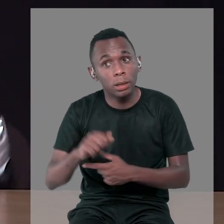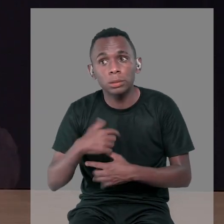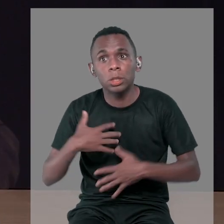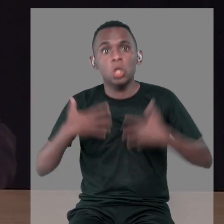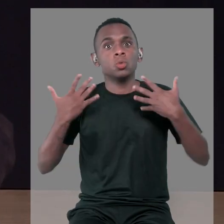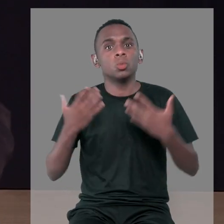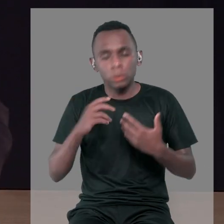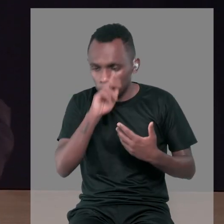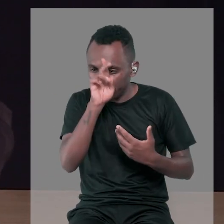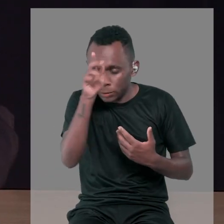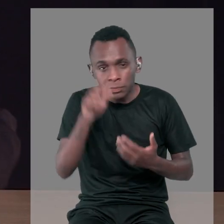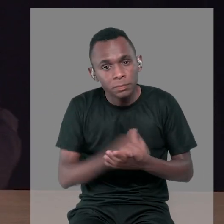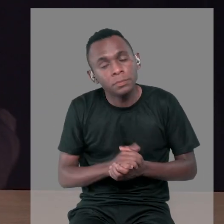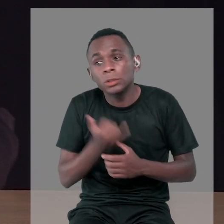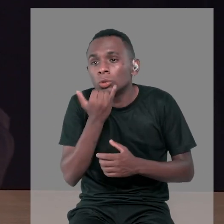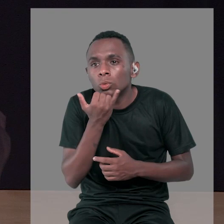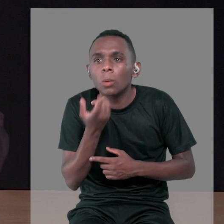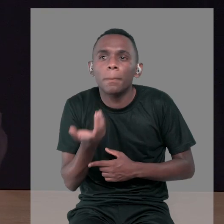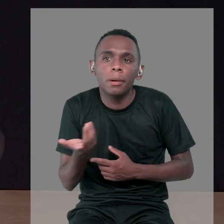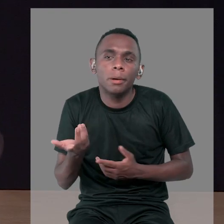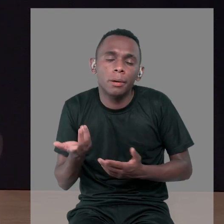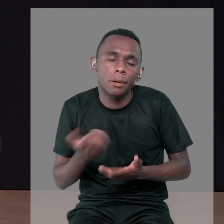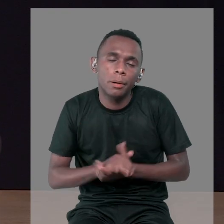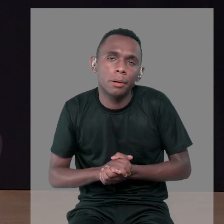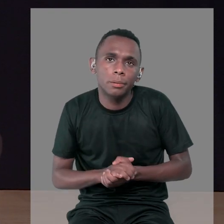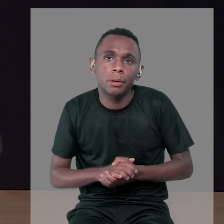desculpe, né, é um pouco bem-vindo ao mundo real.